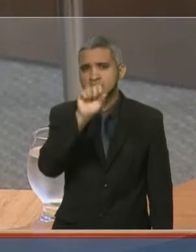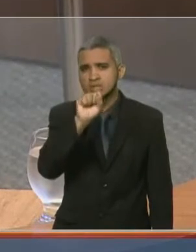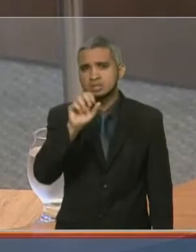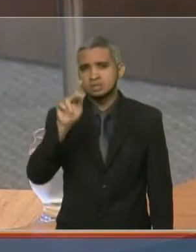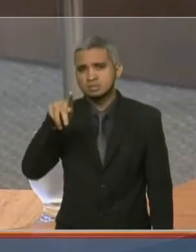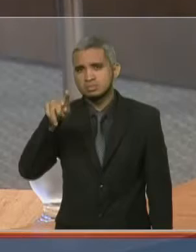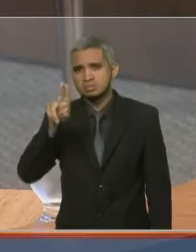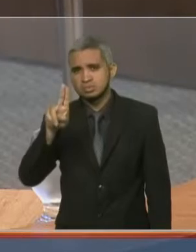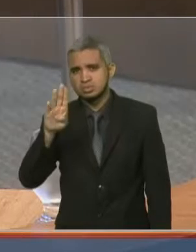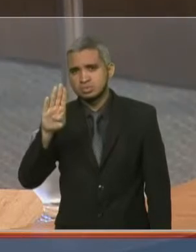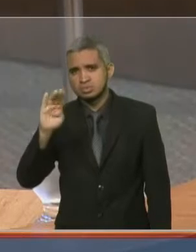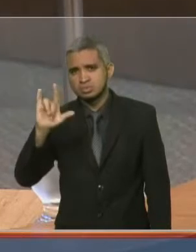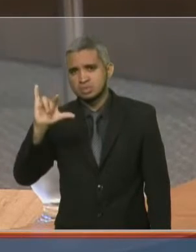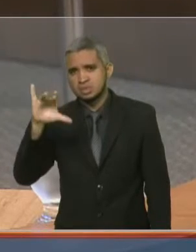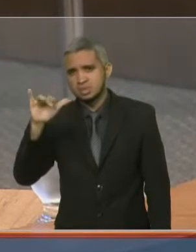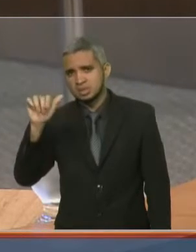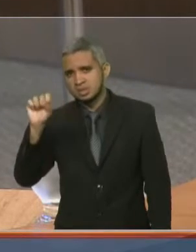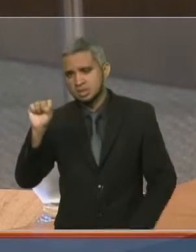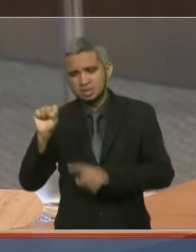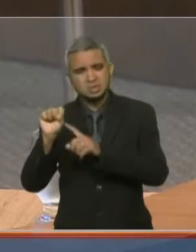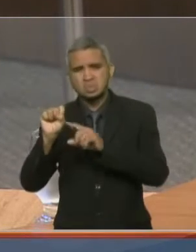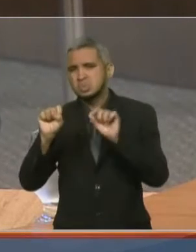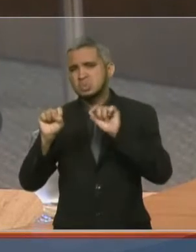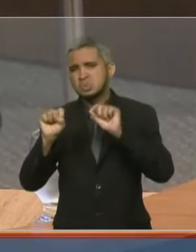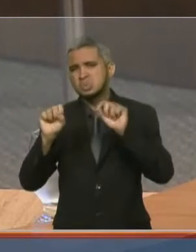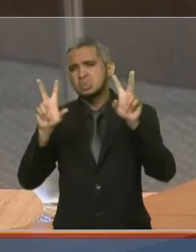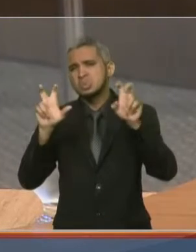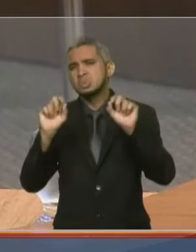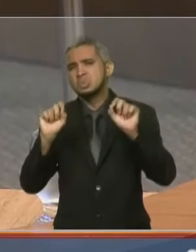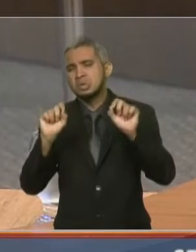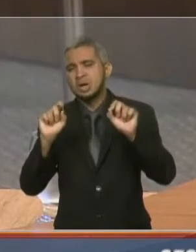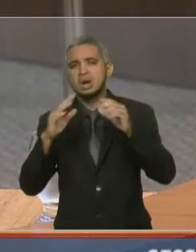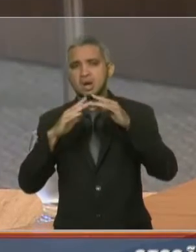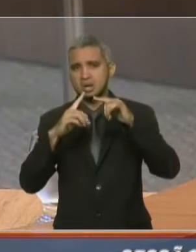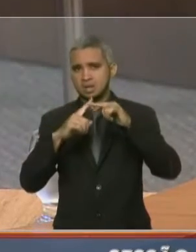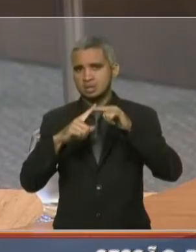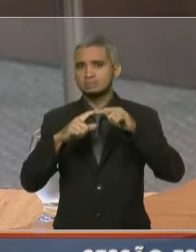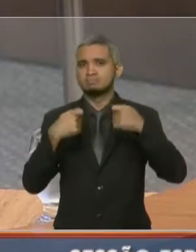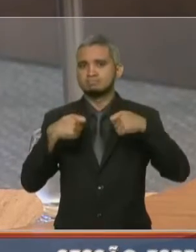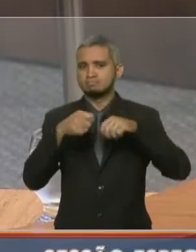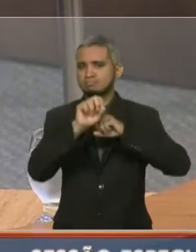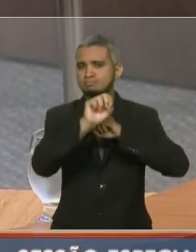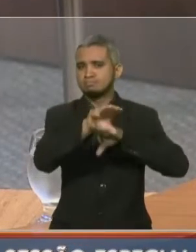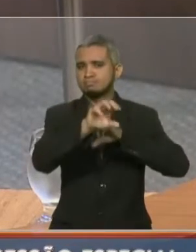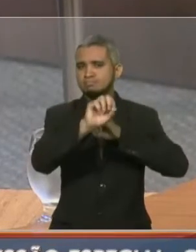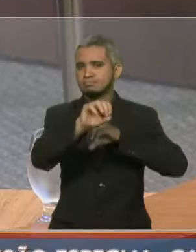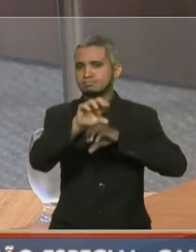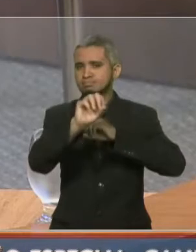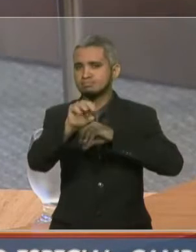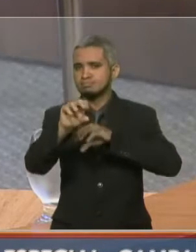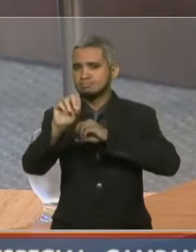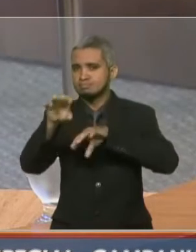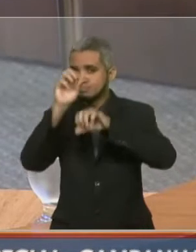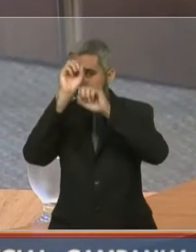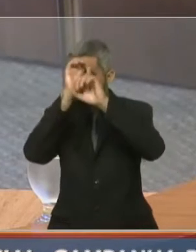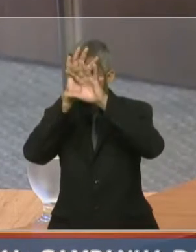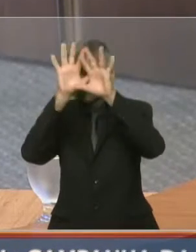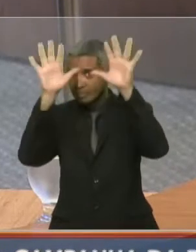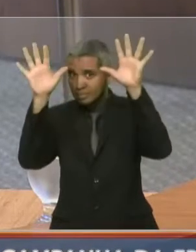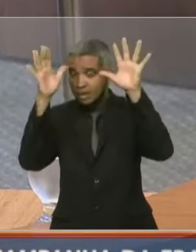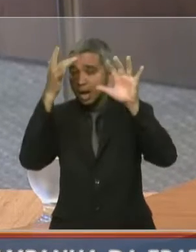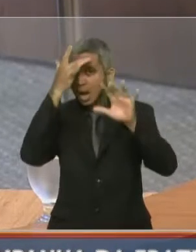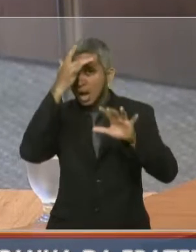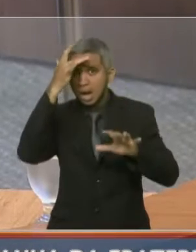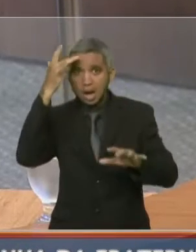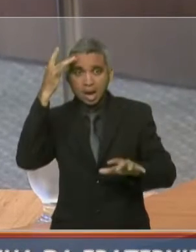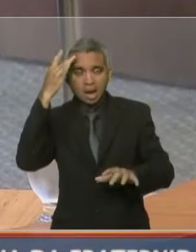políticas públicas para o bem do nosso povo. E os documentos da campanha da fraternidade deste ano destacam